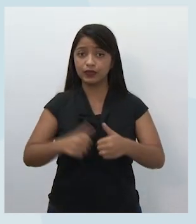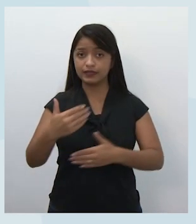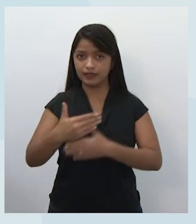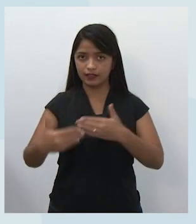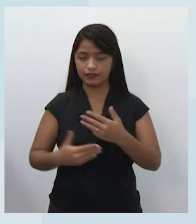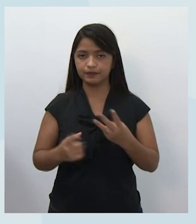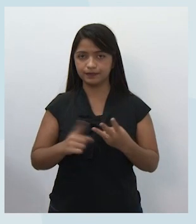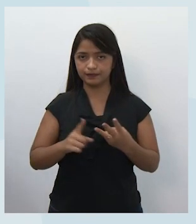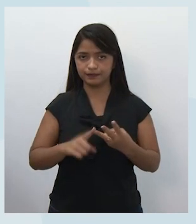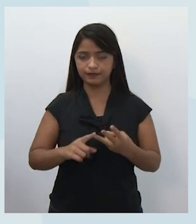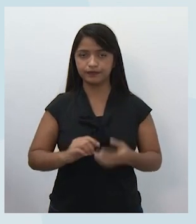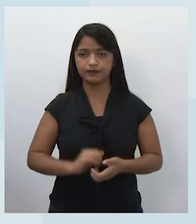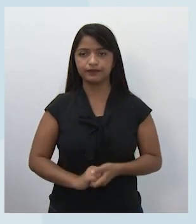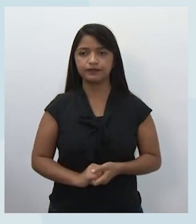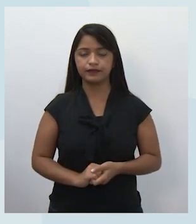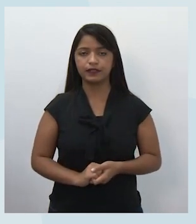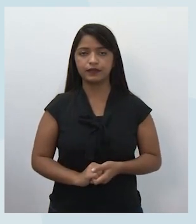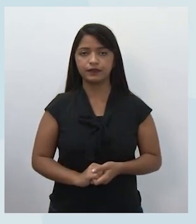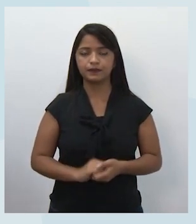favor.